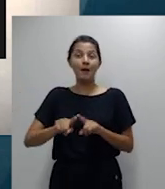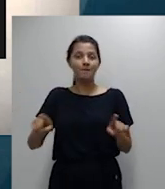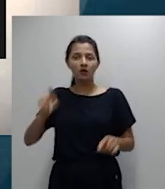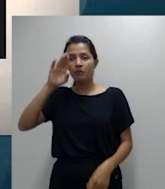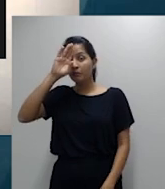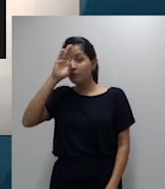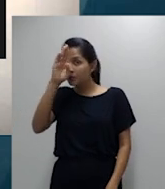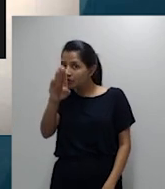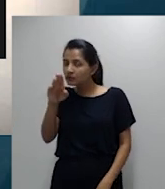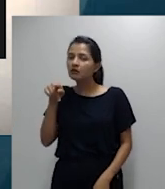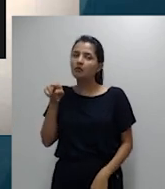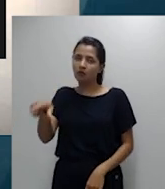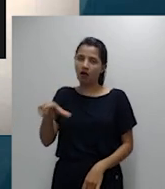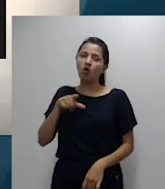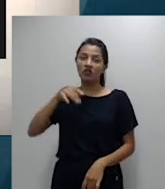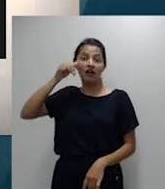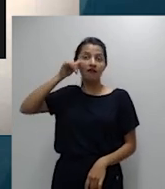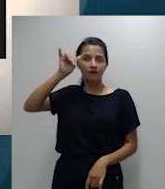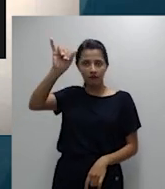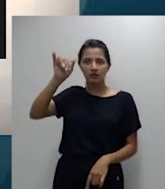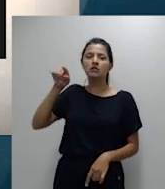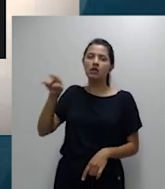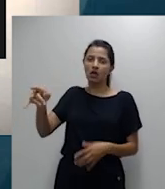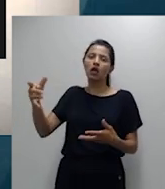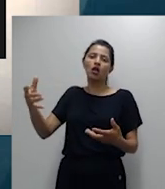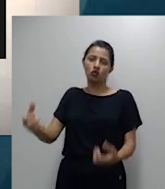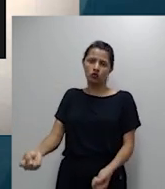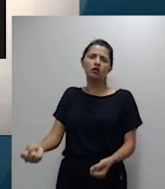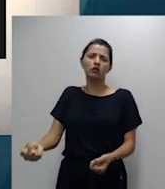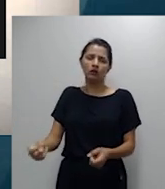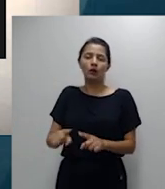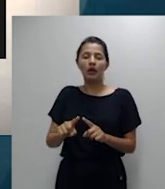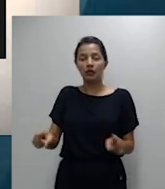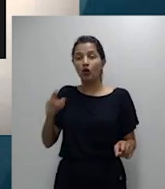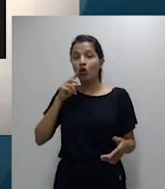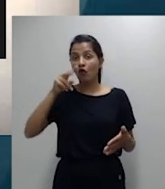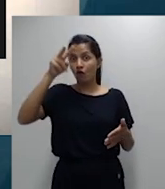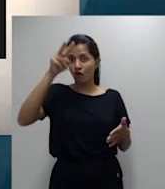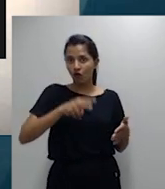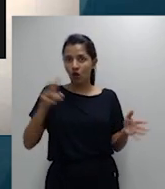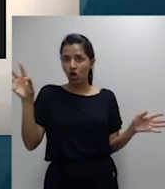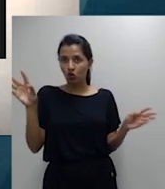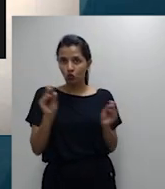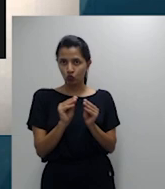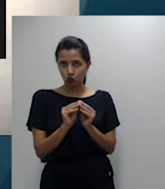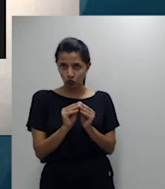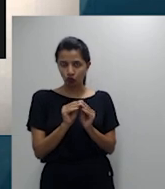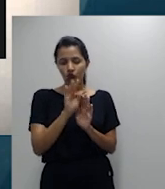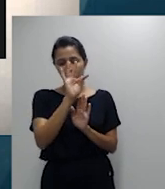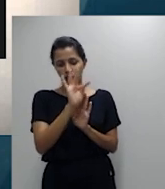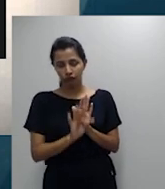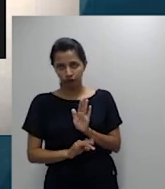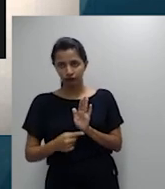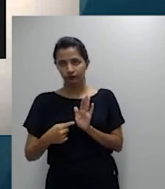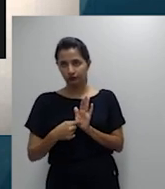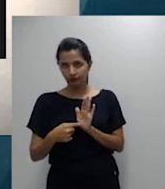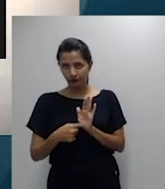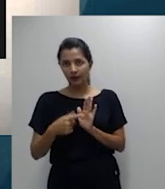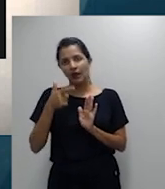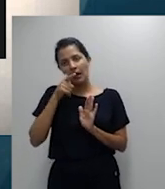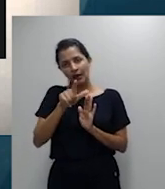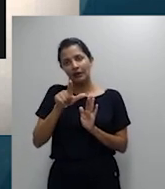da pretensão da fazenda eu estou aqui olhando então eu vou ler o resumo da E aí